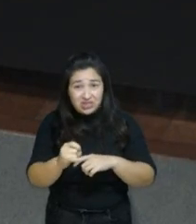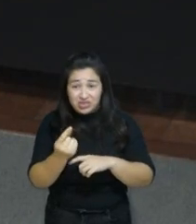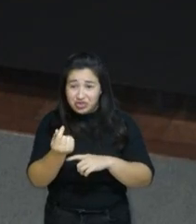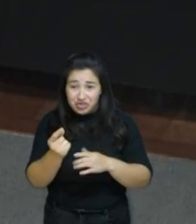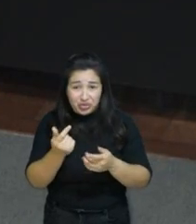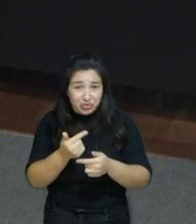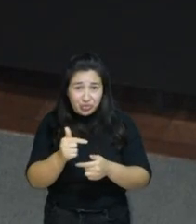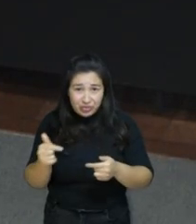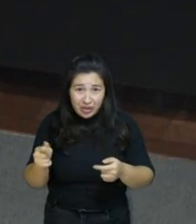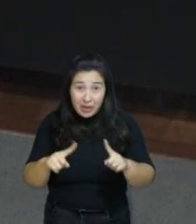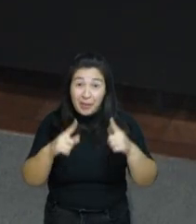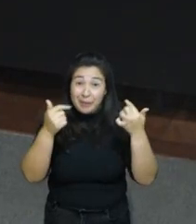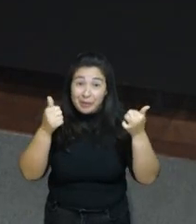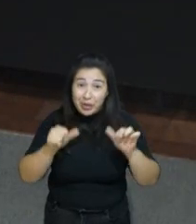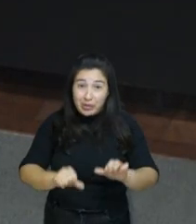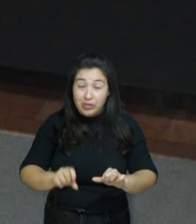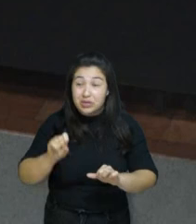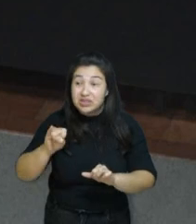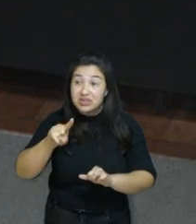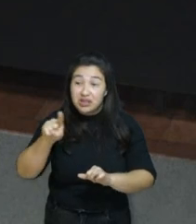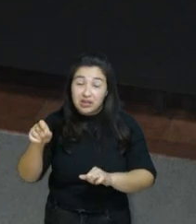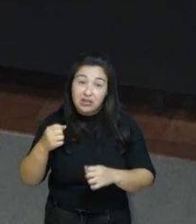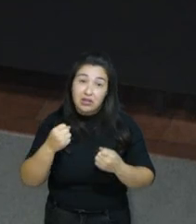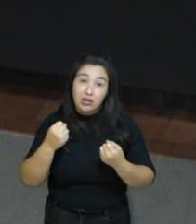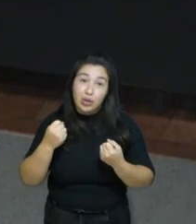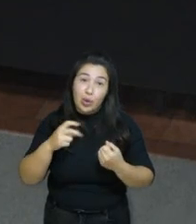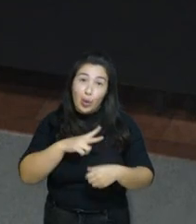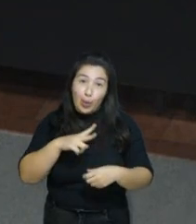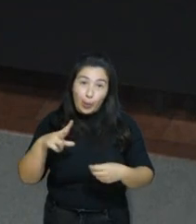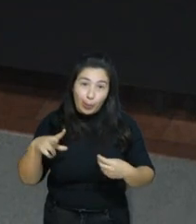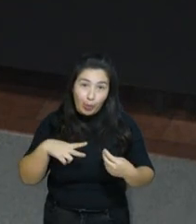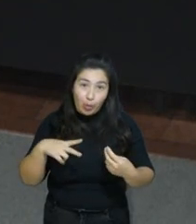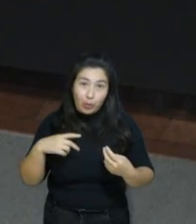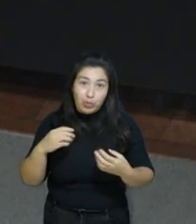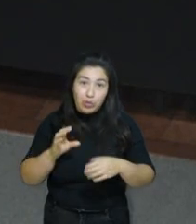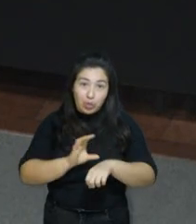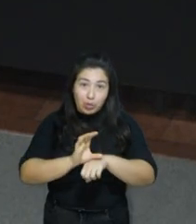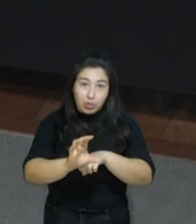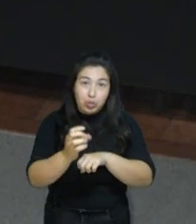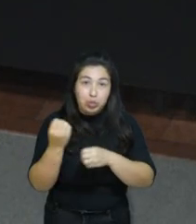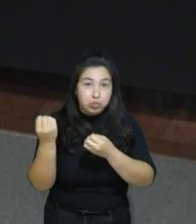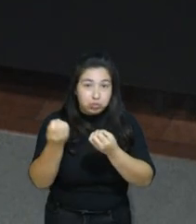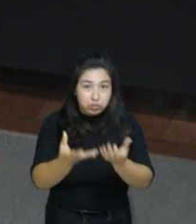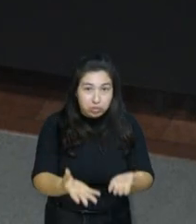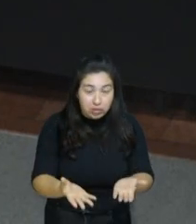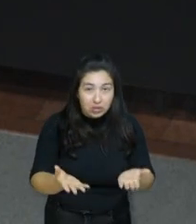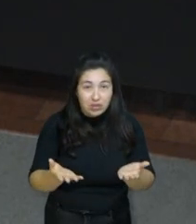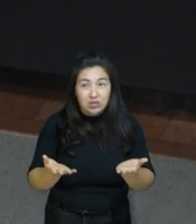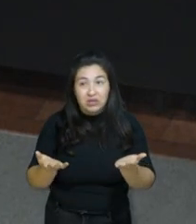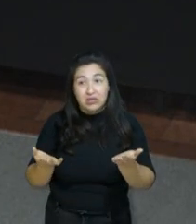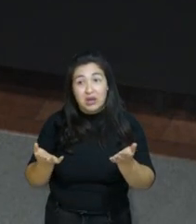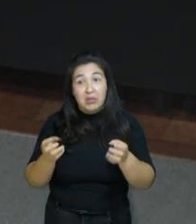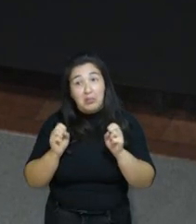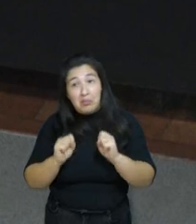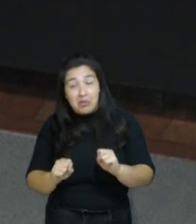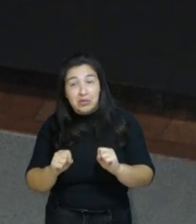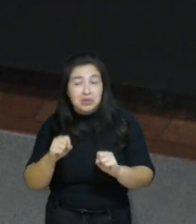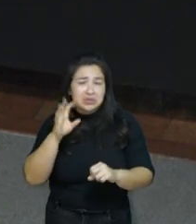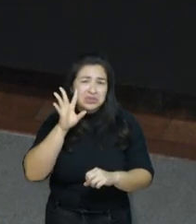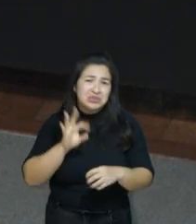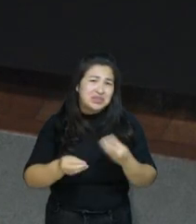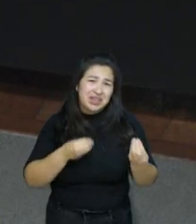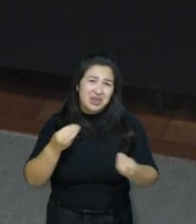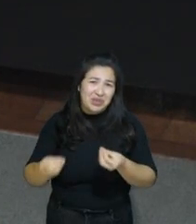poderes públicos decidirem investir nisso, né, para ter uma comissão, mas eu não sei. Às vezes, esse caminho acaba não